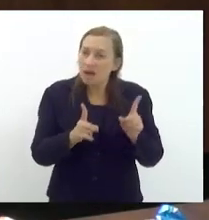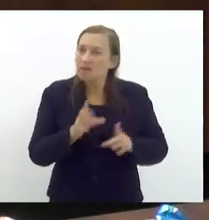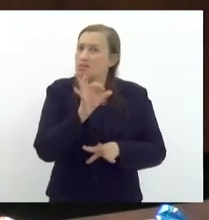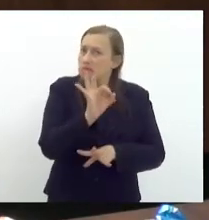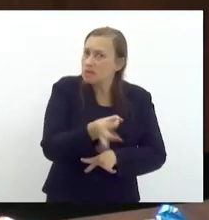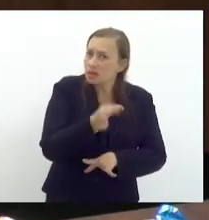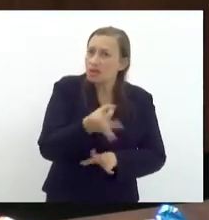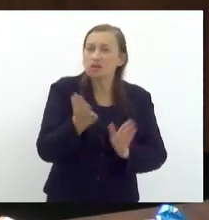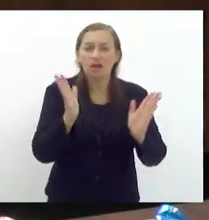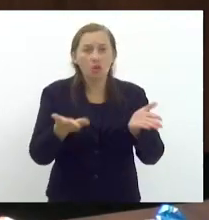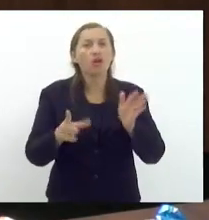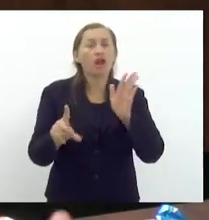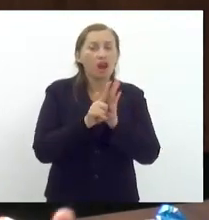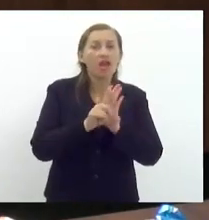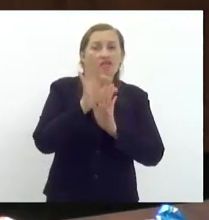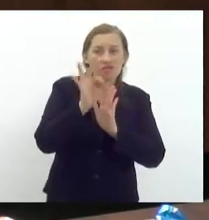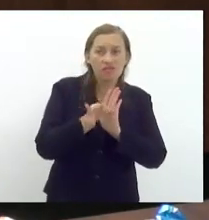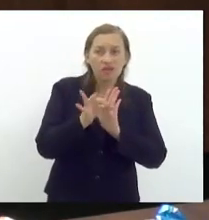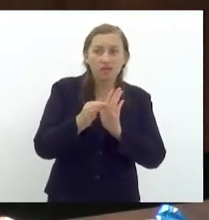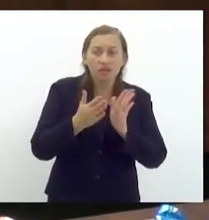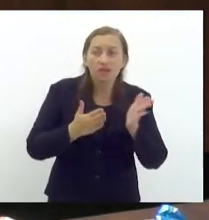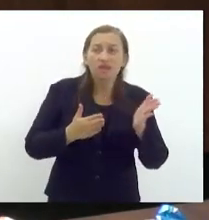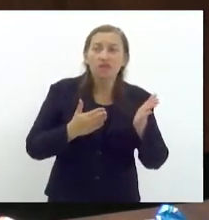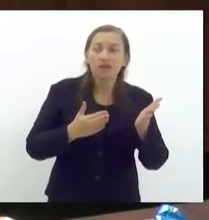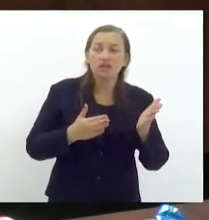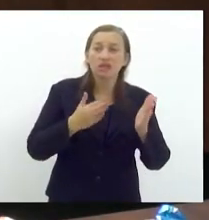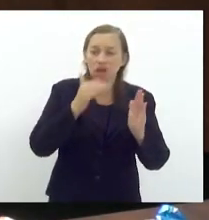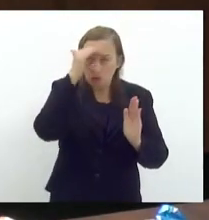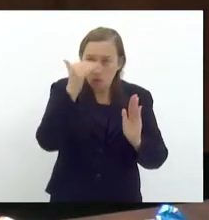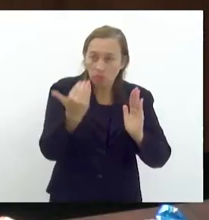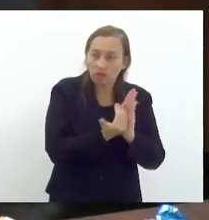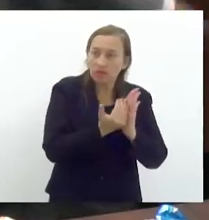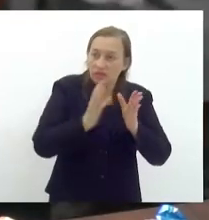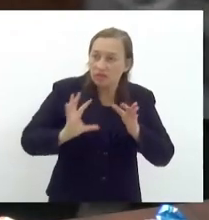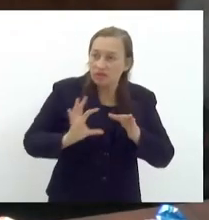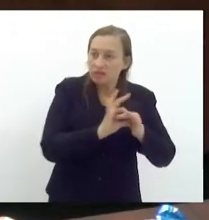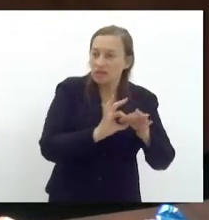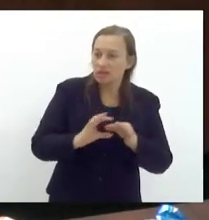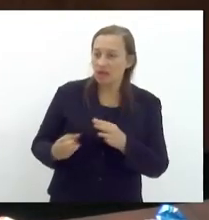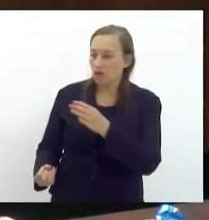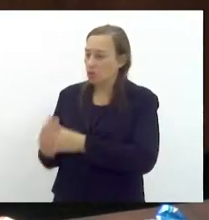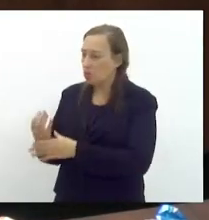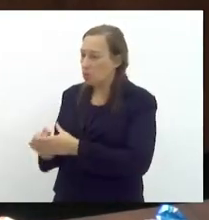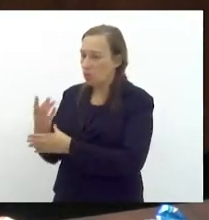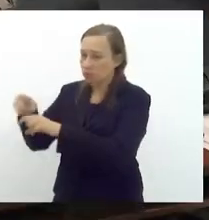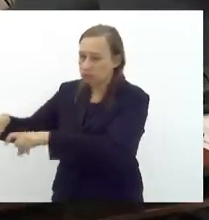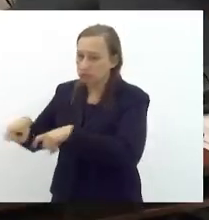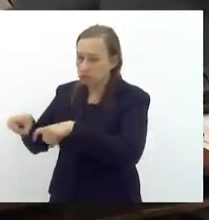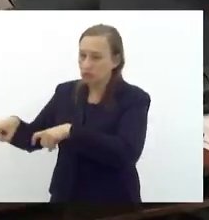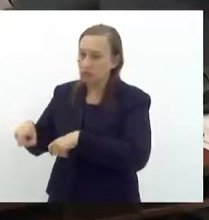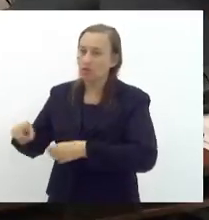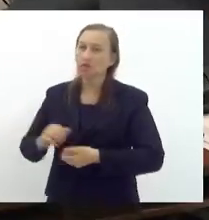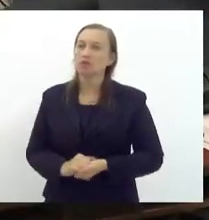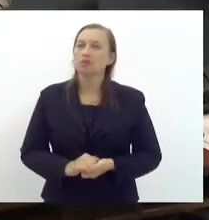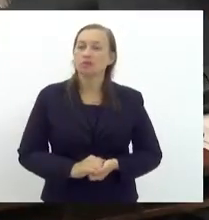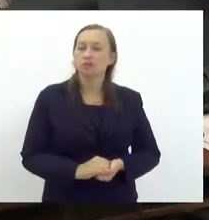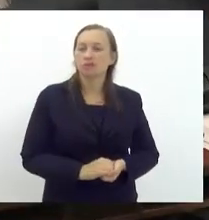com certeza agora a lei realmente vai entrar em vigor para fixarmos o homem no campo Muito obrigado senhor presidente